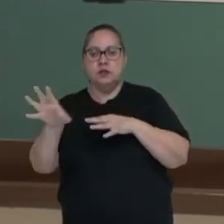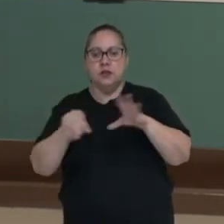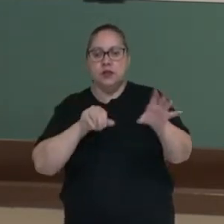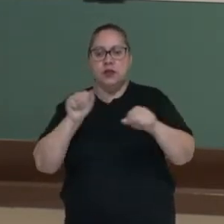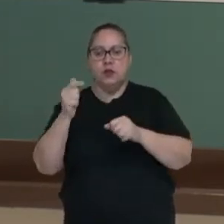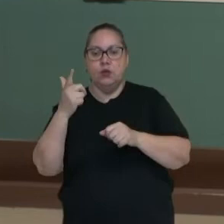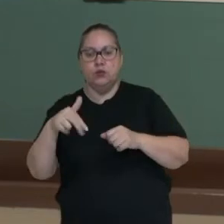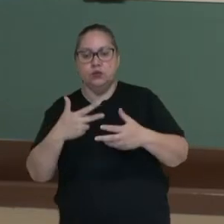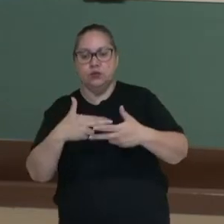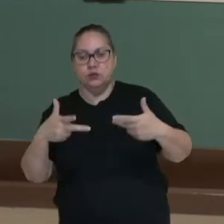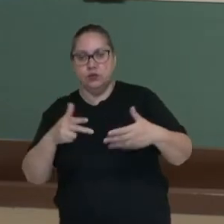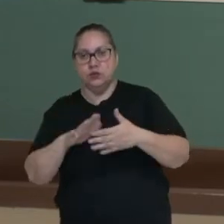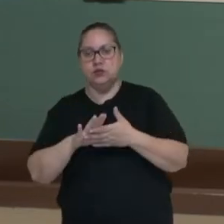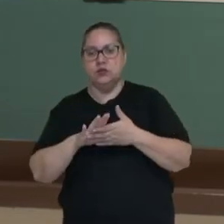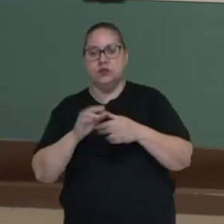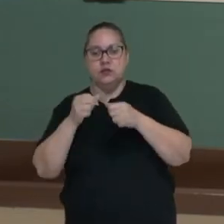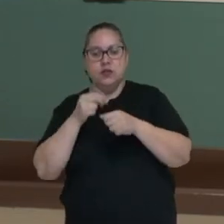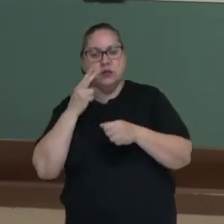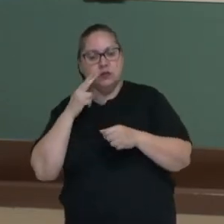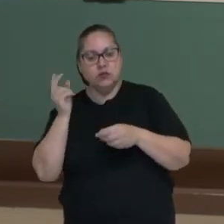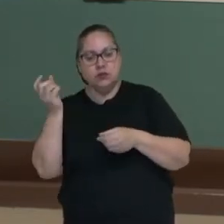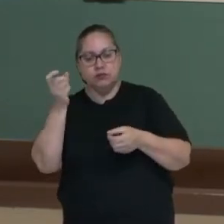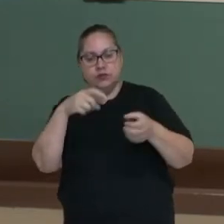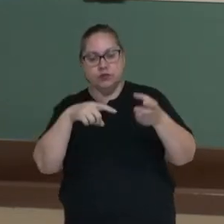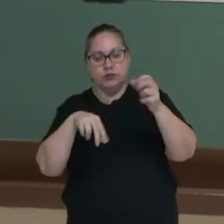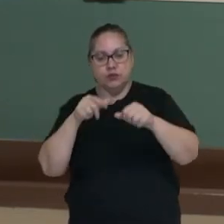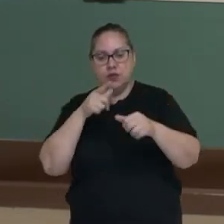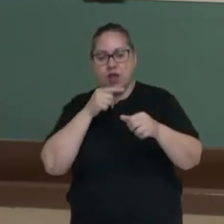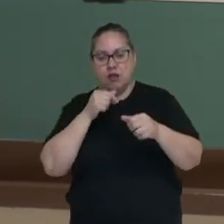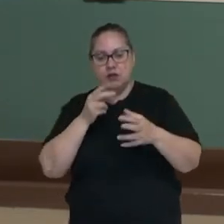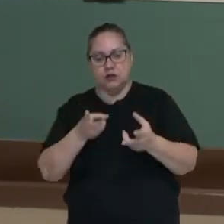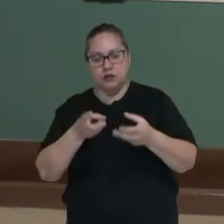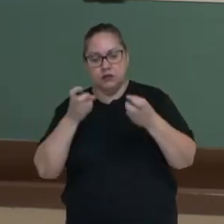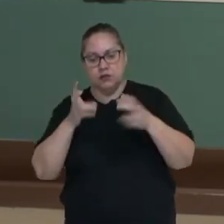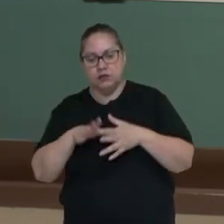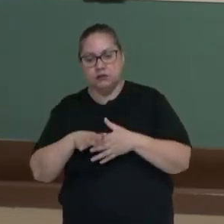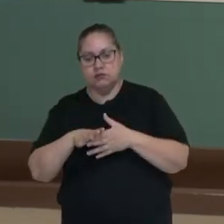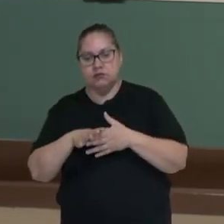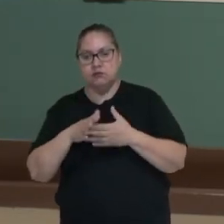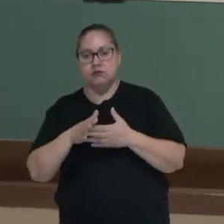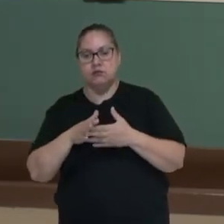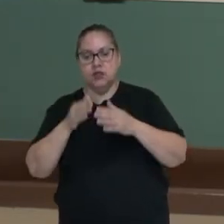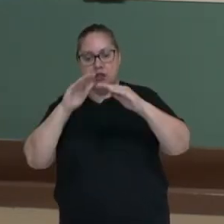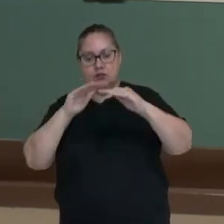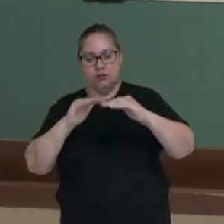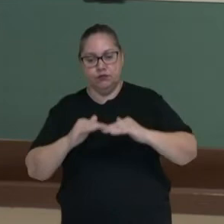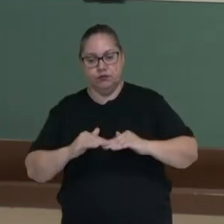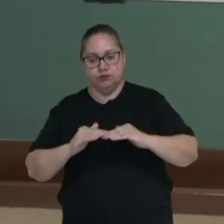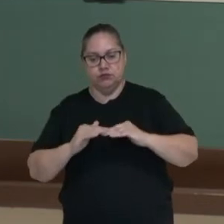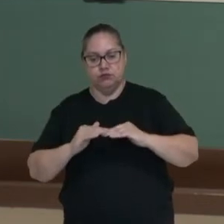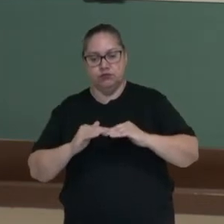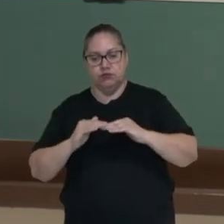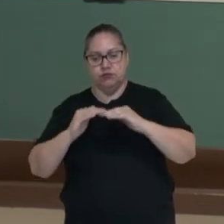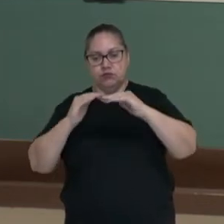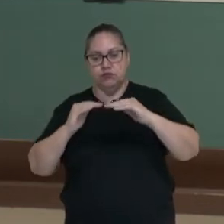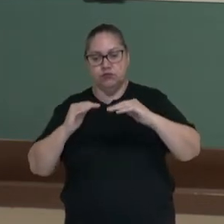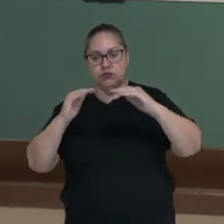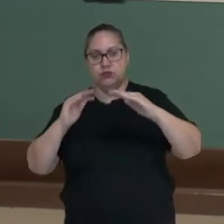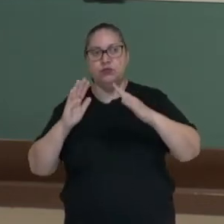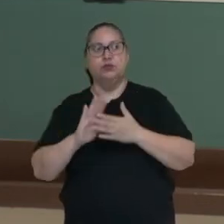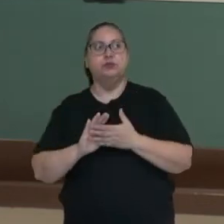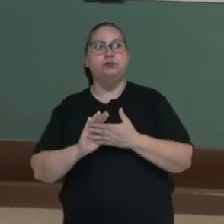coletar outros objetos e ficar colocando na água. E você vai perceber aqueles que afundam e aqueles que